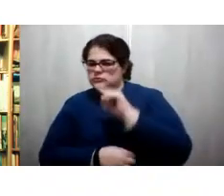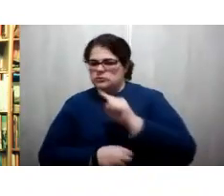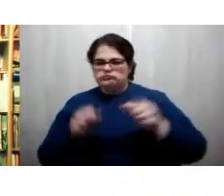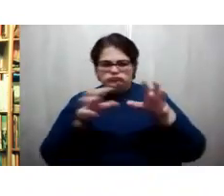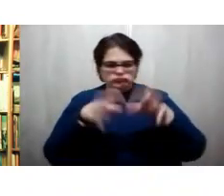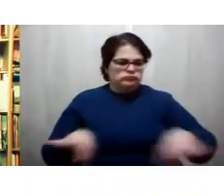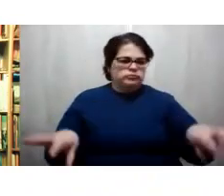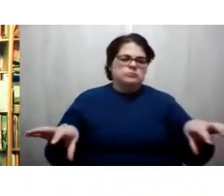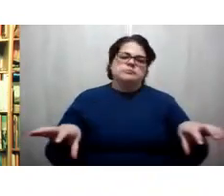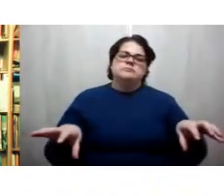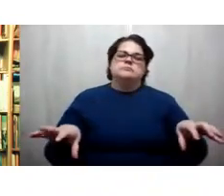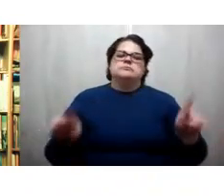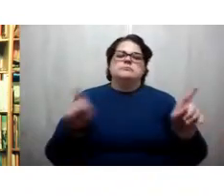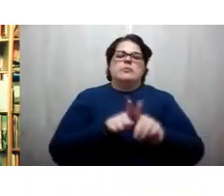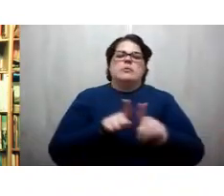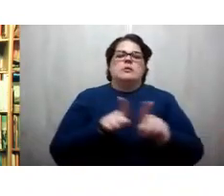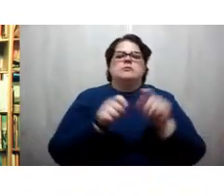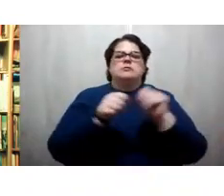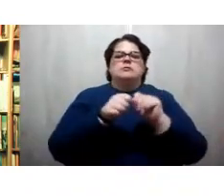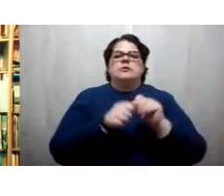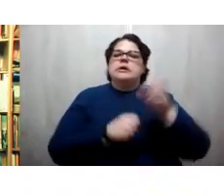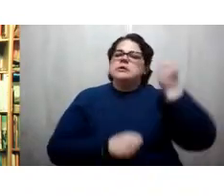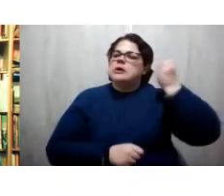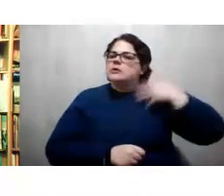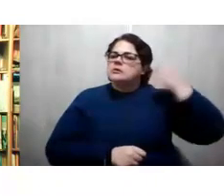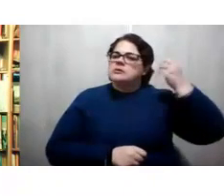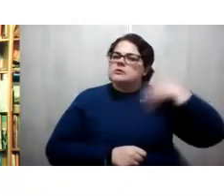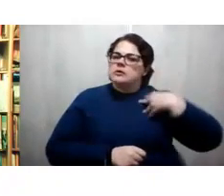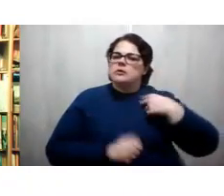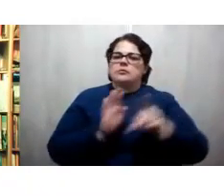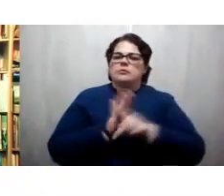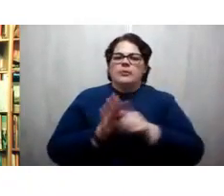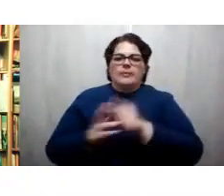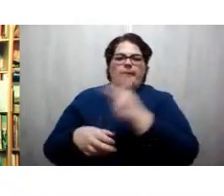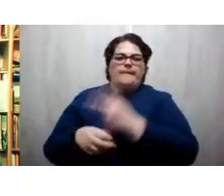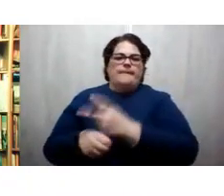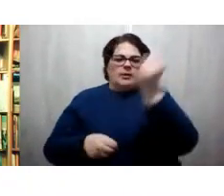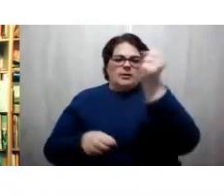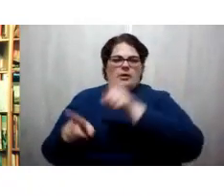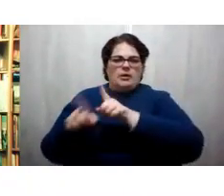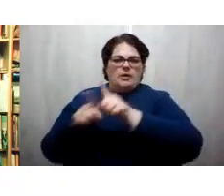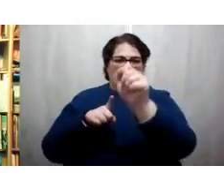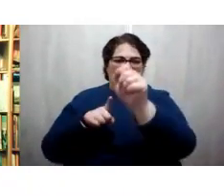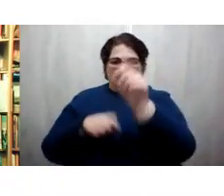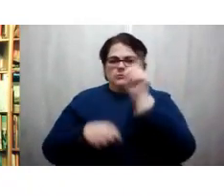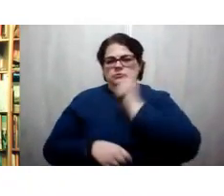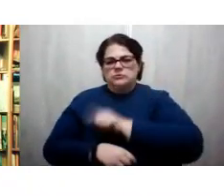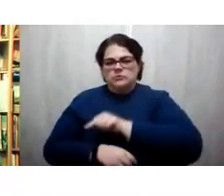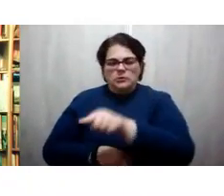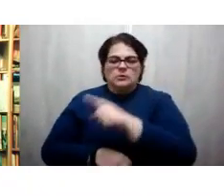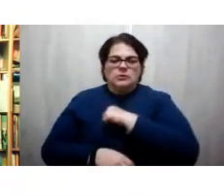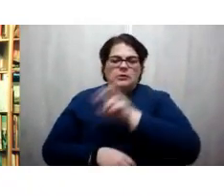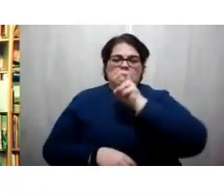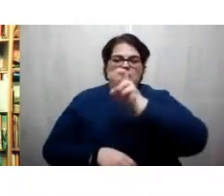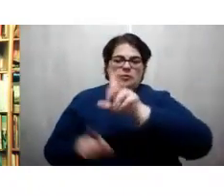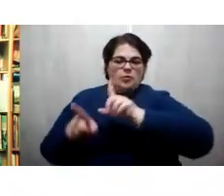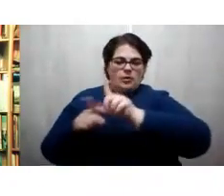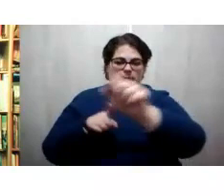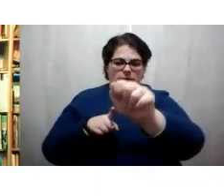nós também fizemos a audiodescrição do desfile das campeãs. As 5 campeãs do grupo especial,